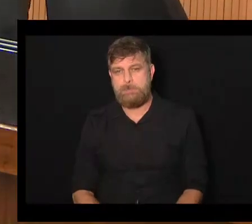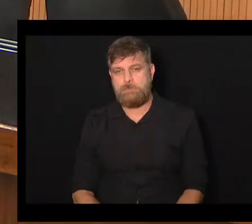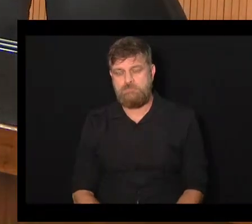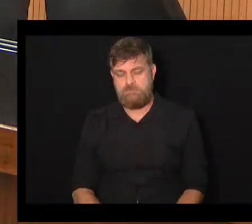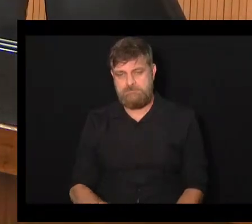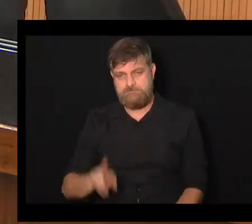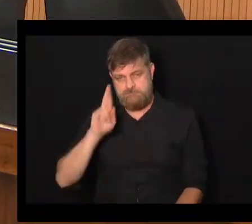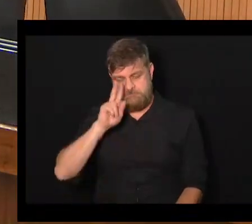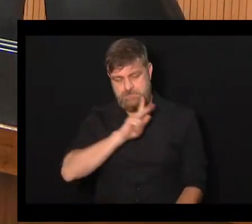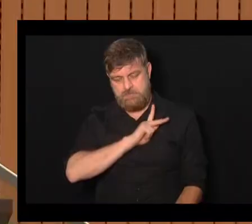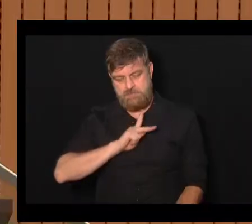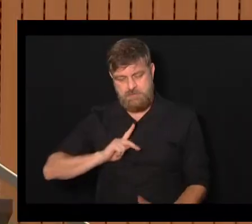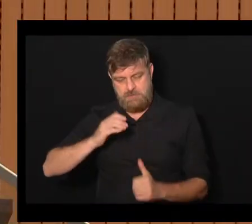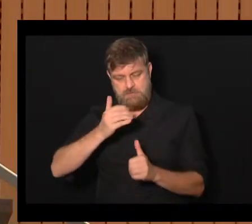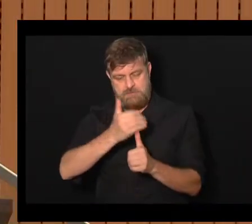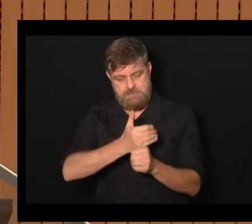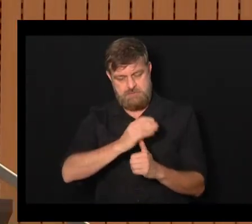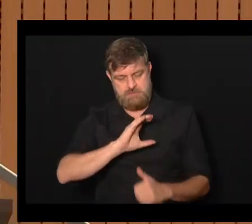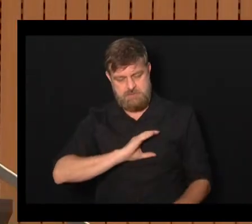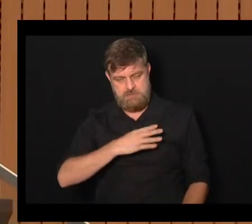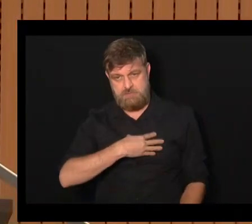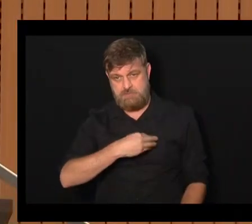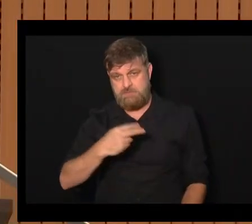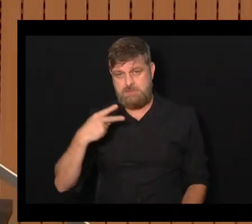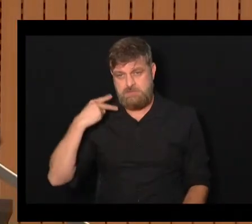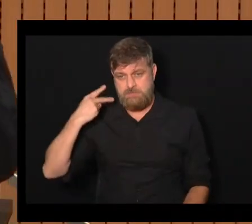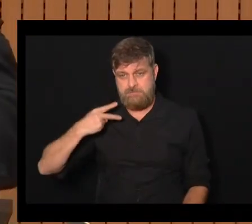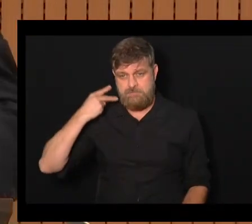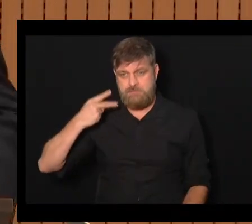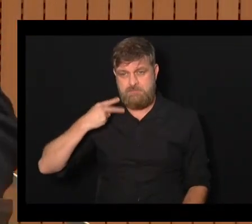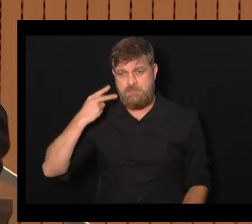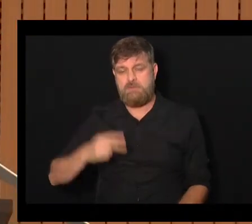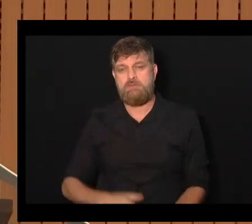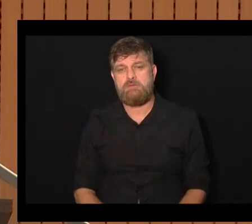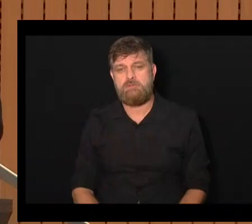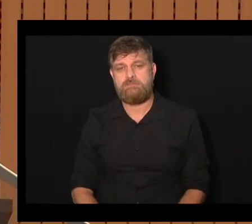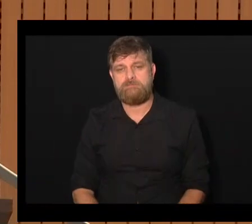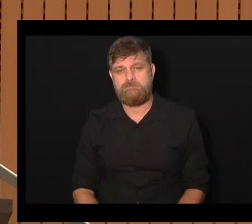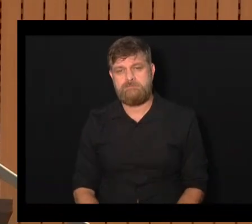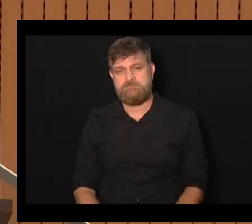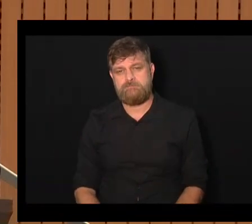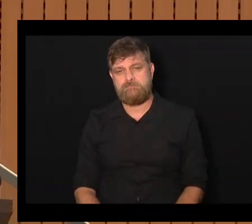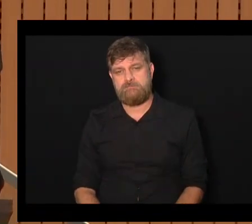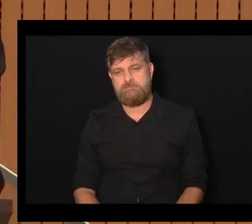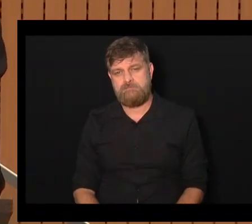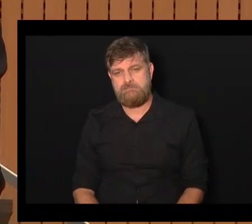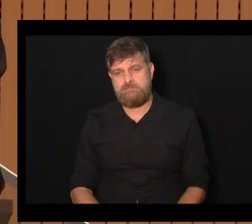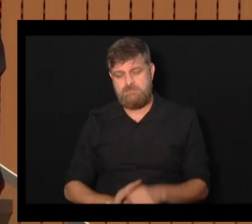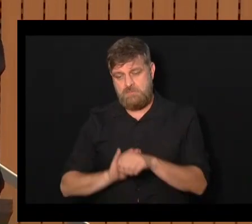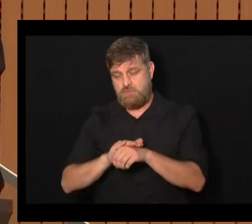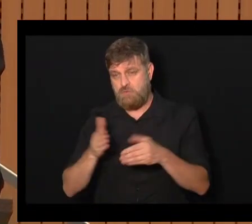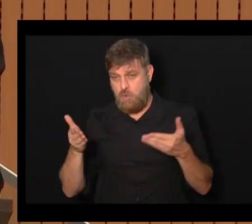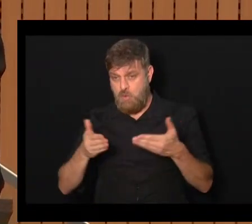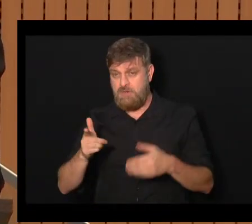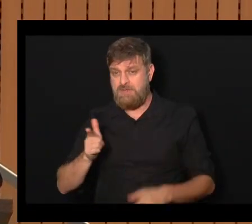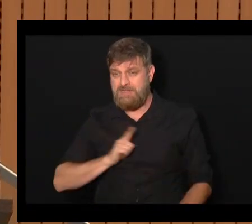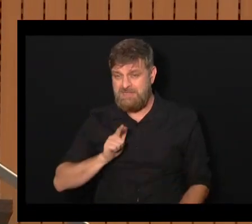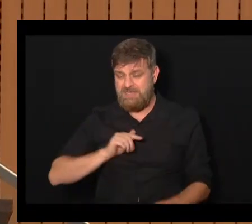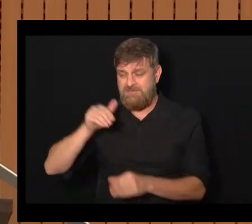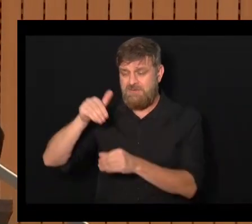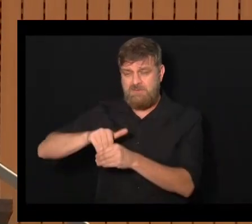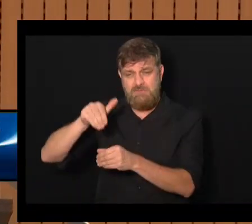Senhor presidente Campos Filho, senhores vereadores, senhor presidente, na noite de hoje nós tivemos a